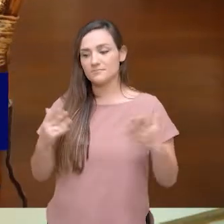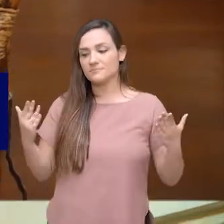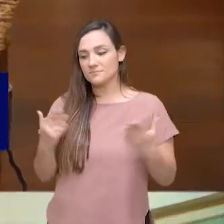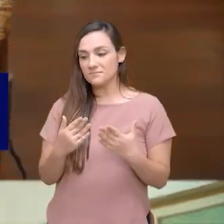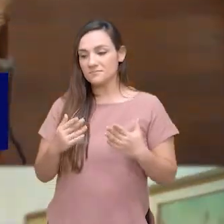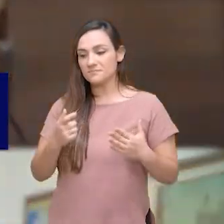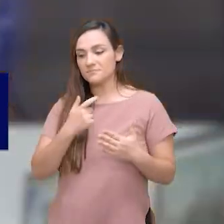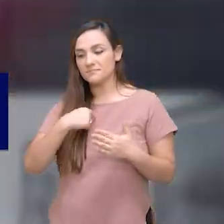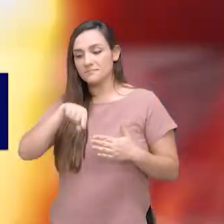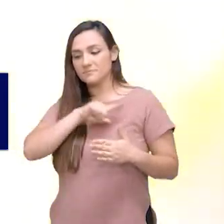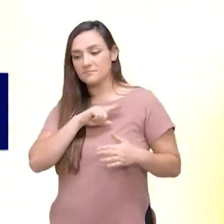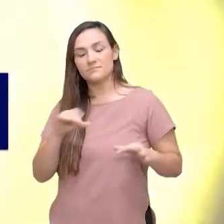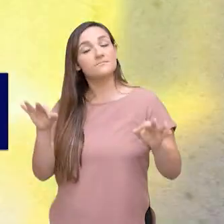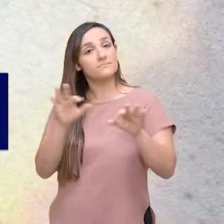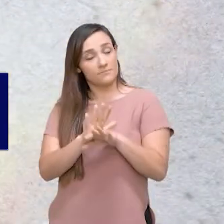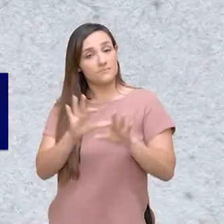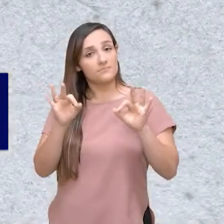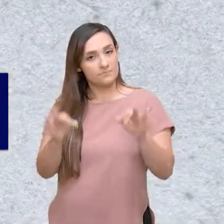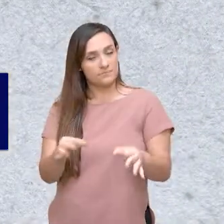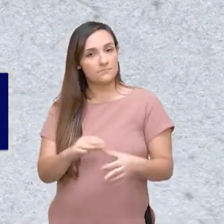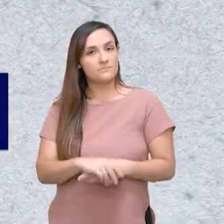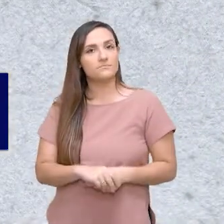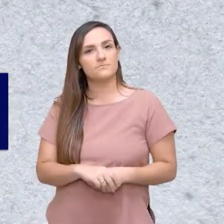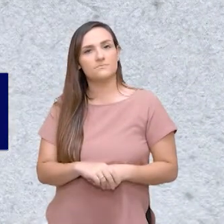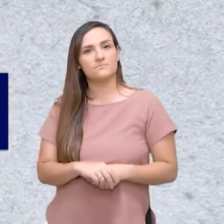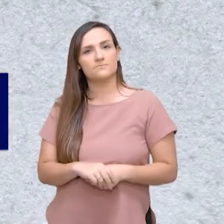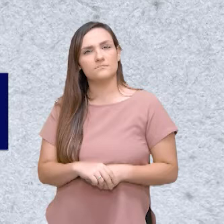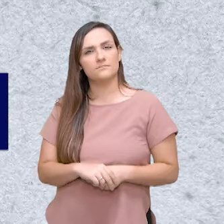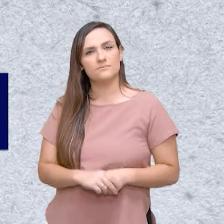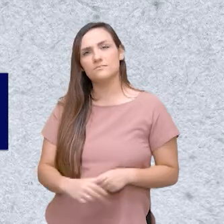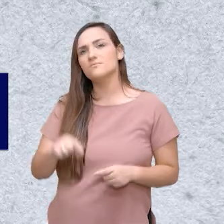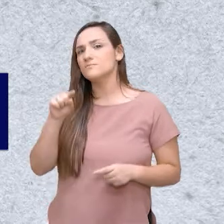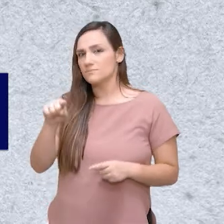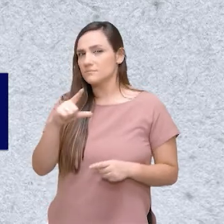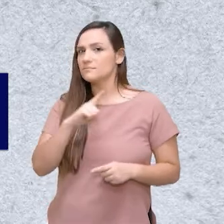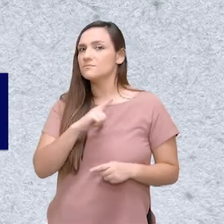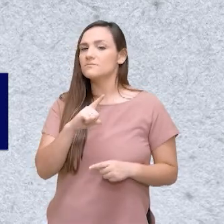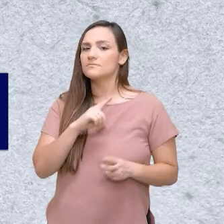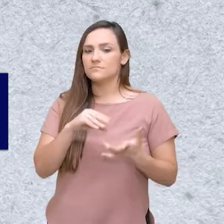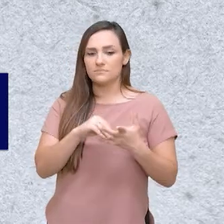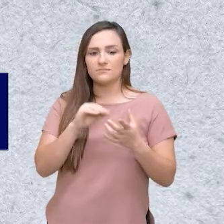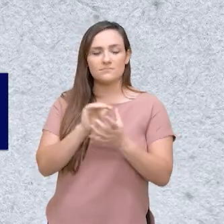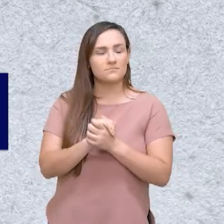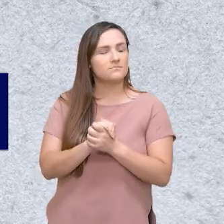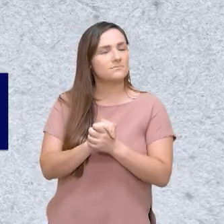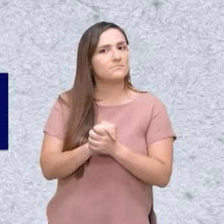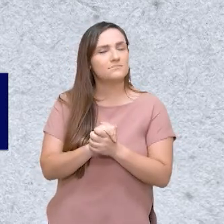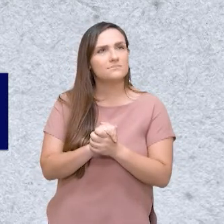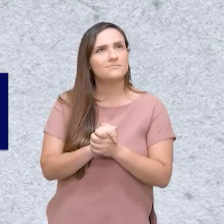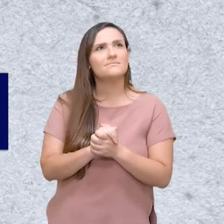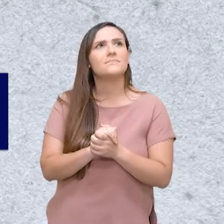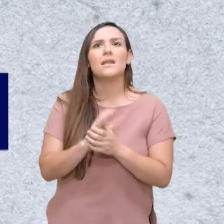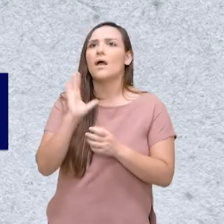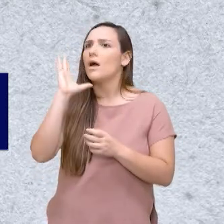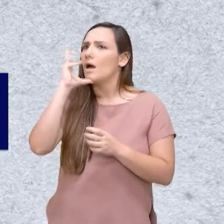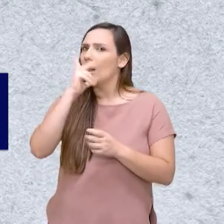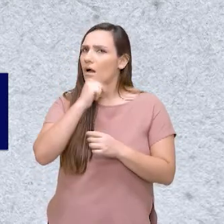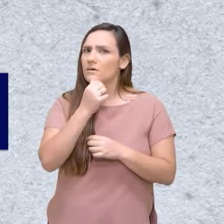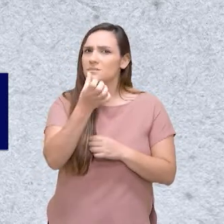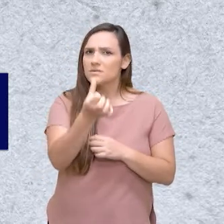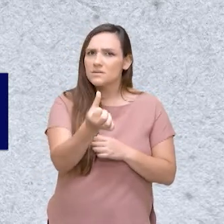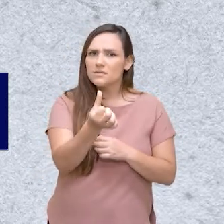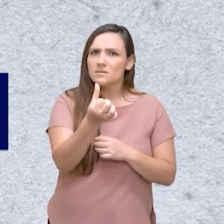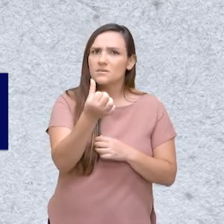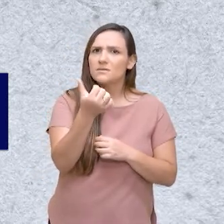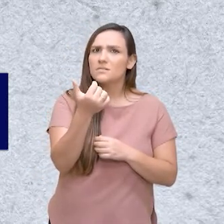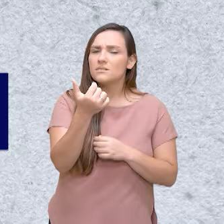ponto importante da tua biografia. O senhor teve um longo casamento, 60 e quantos anos o senhor ficou casado? Quanto